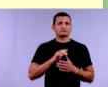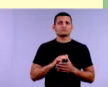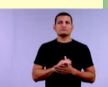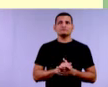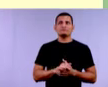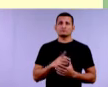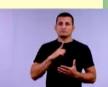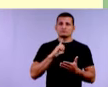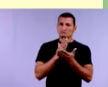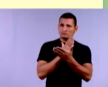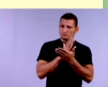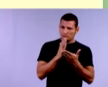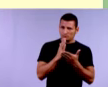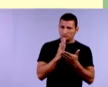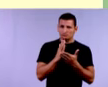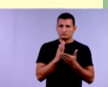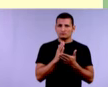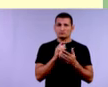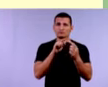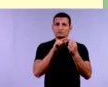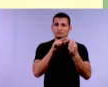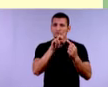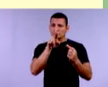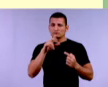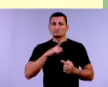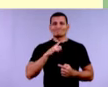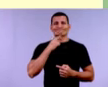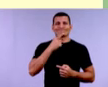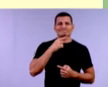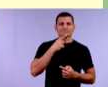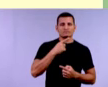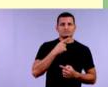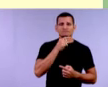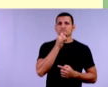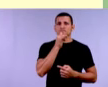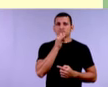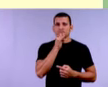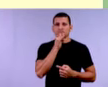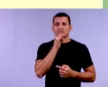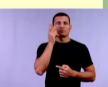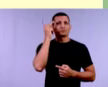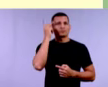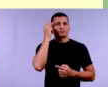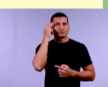alguns casos de concordância nominal que geram dúvidas. Por exemplo, o mais